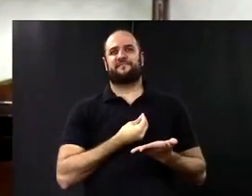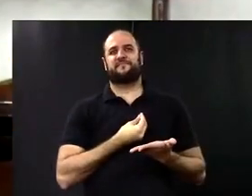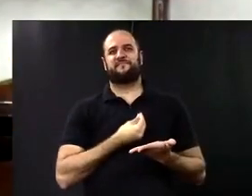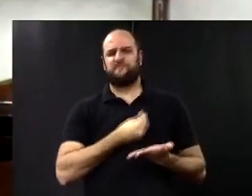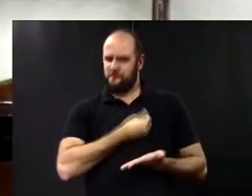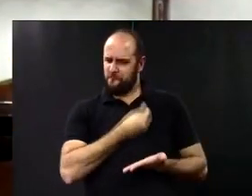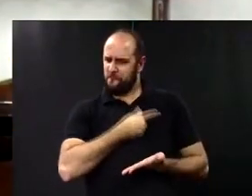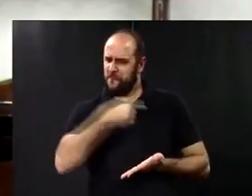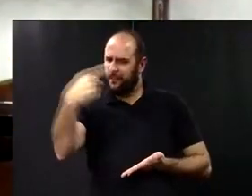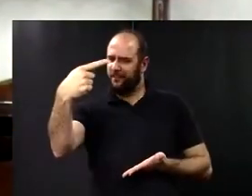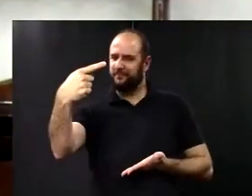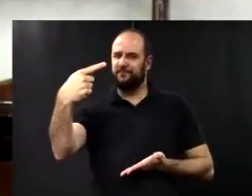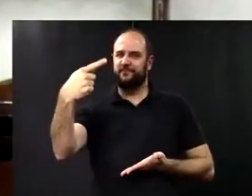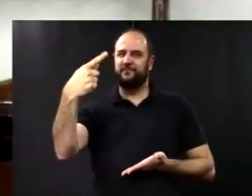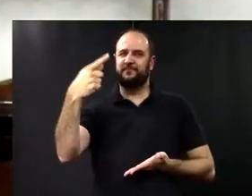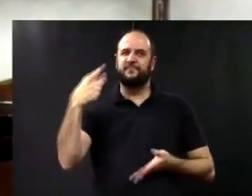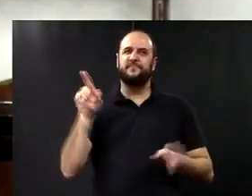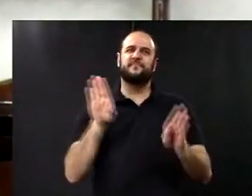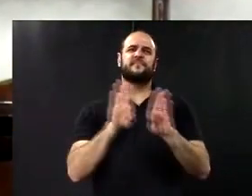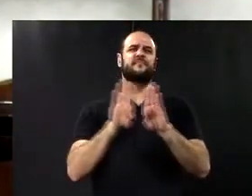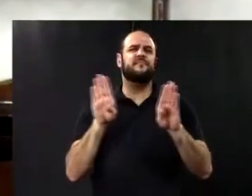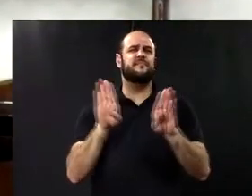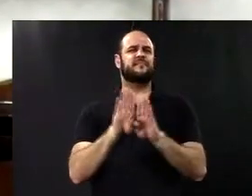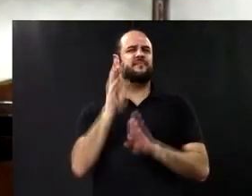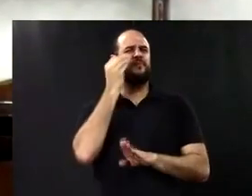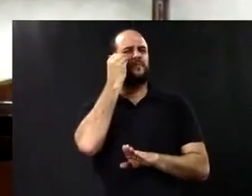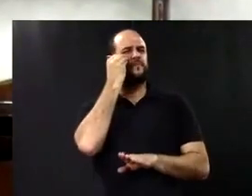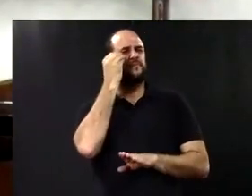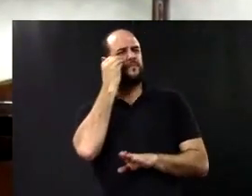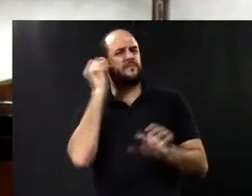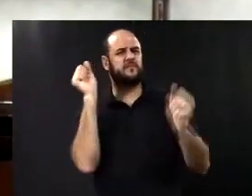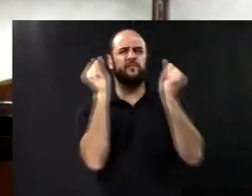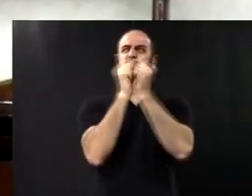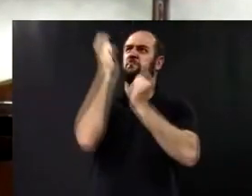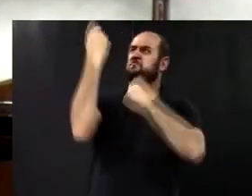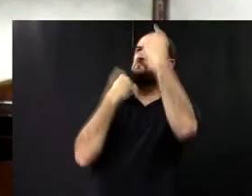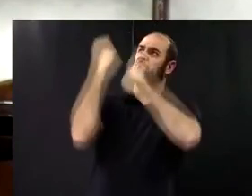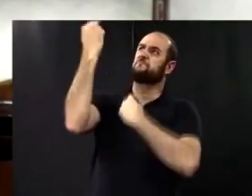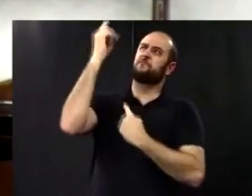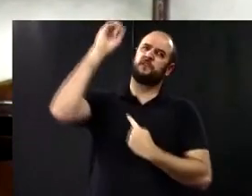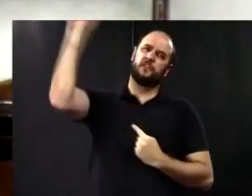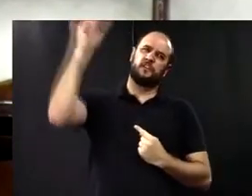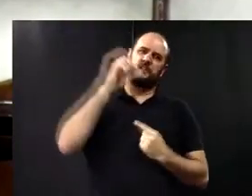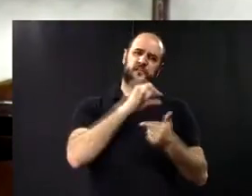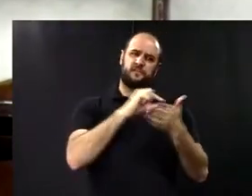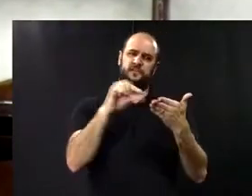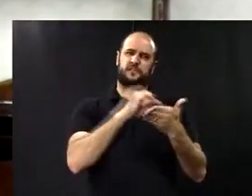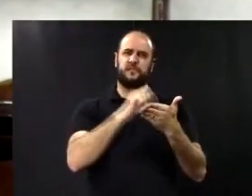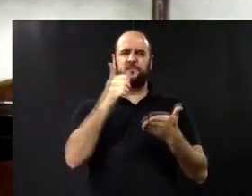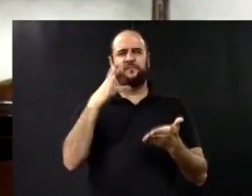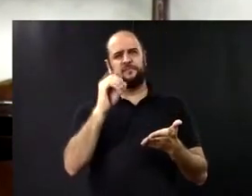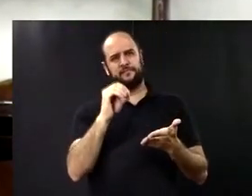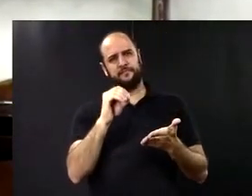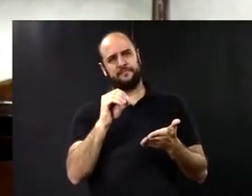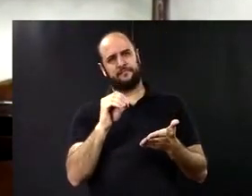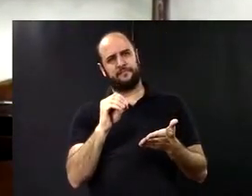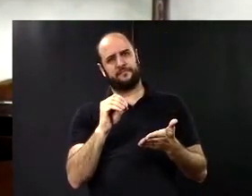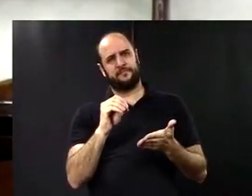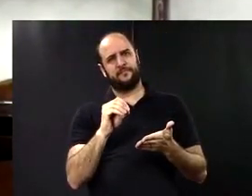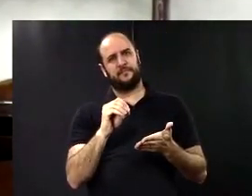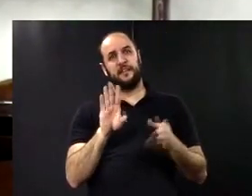Também é aproveitamento e participação na santidade de Deus. Versículo 10. E como diz o